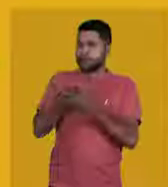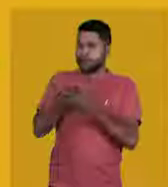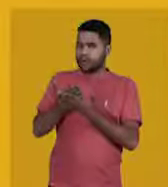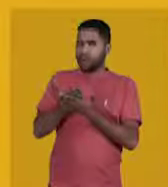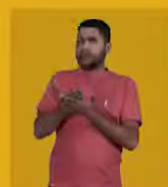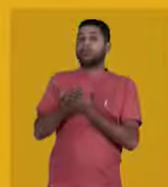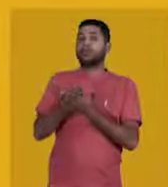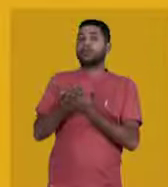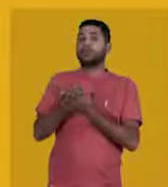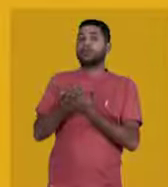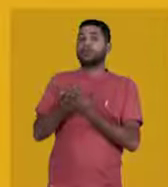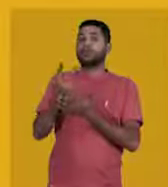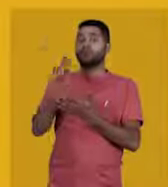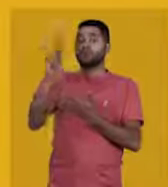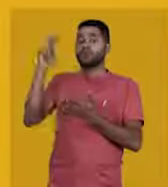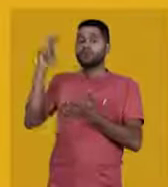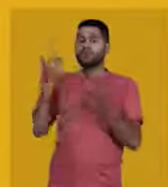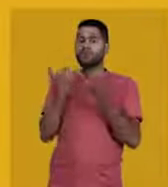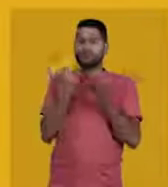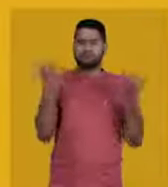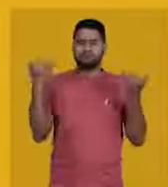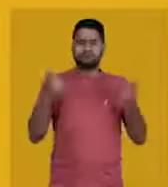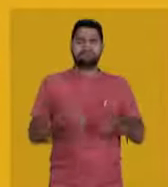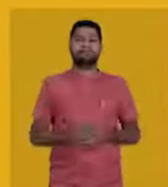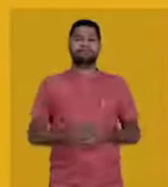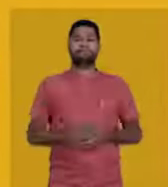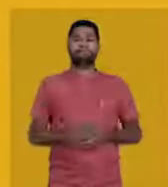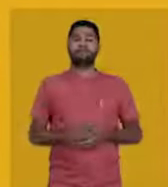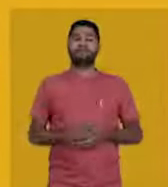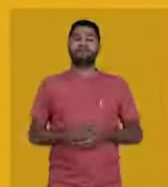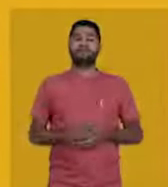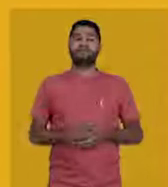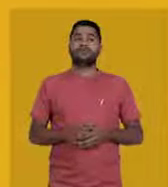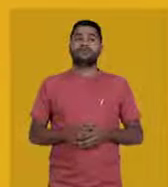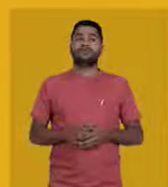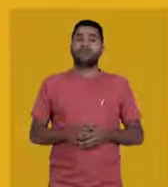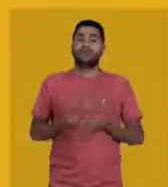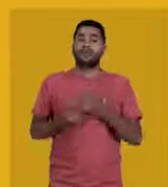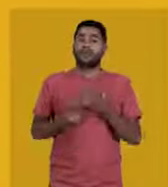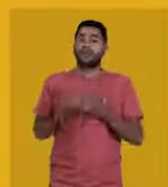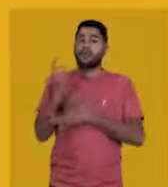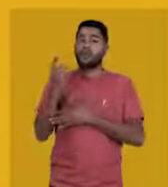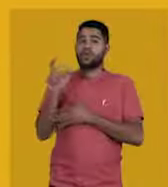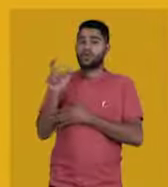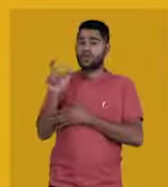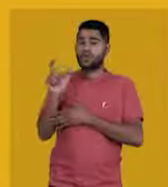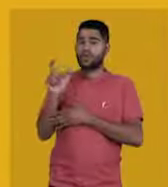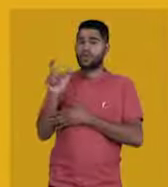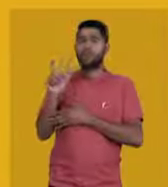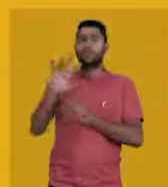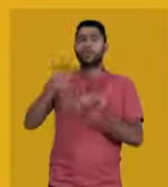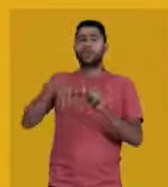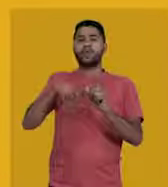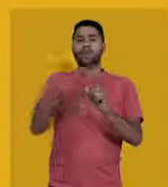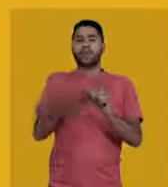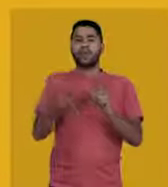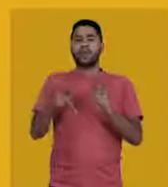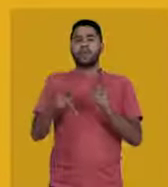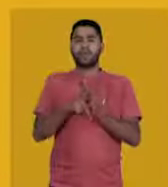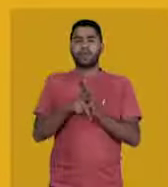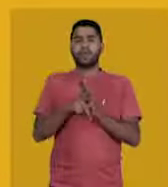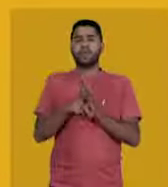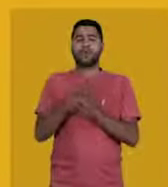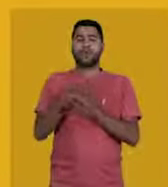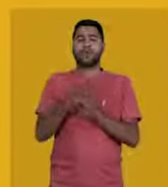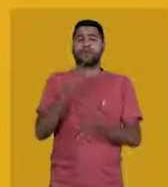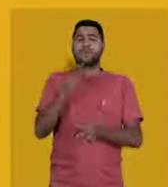da história da eletricidade. Mas então o Volta criou a pilha e em homenagem a esse grande físico,